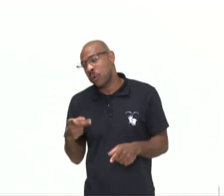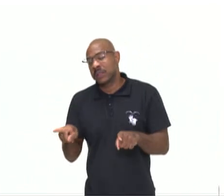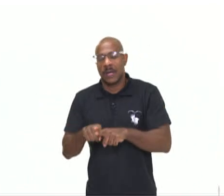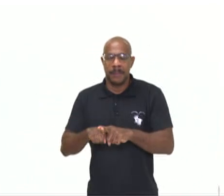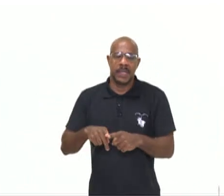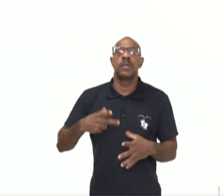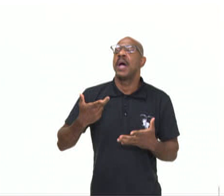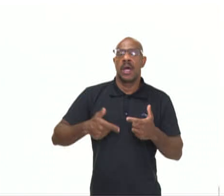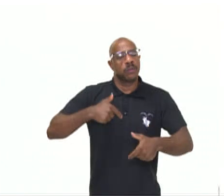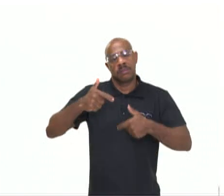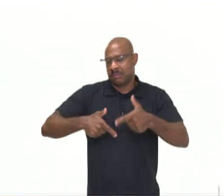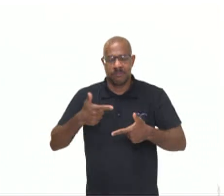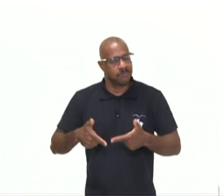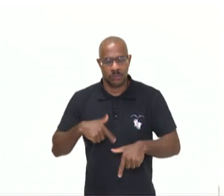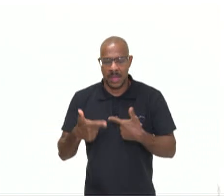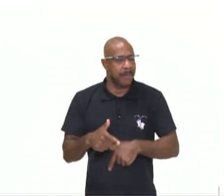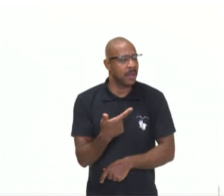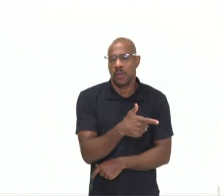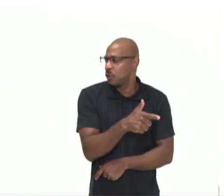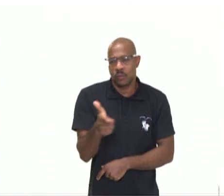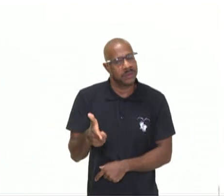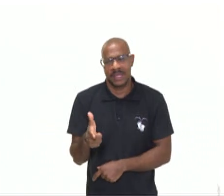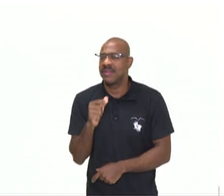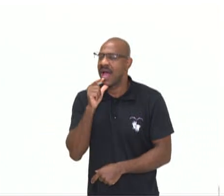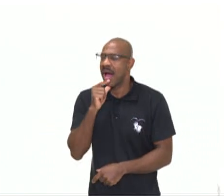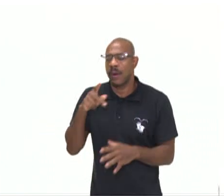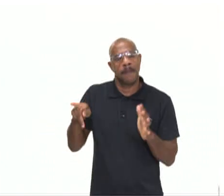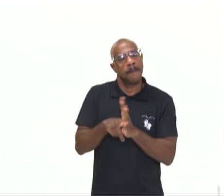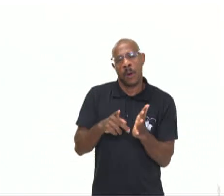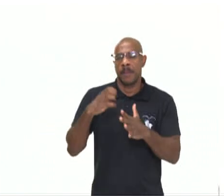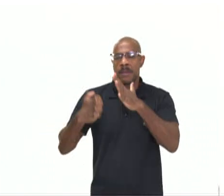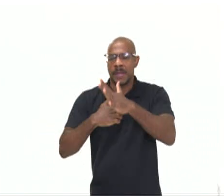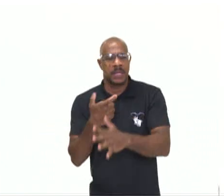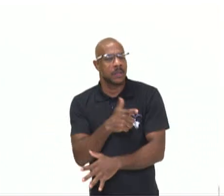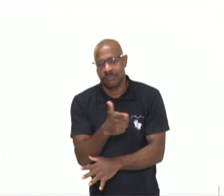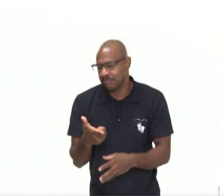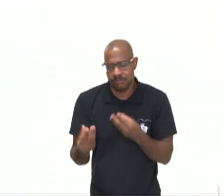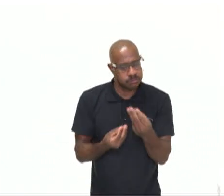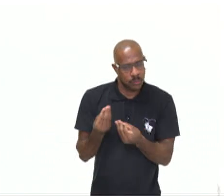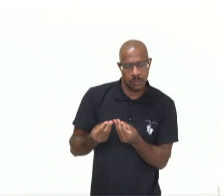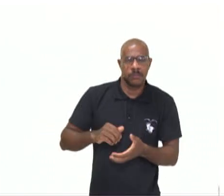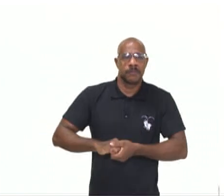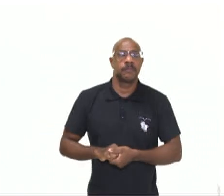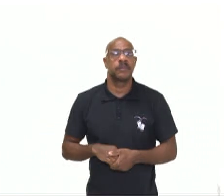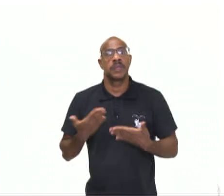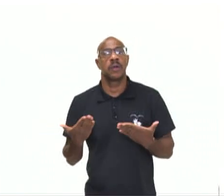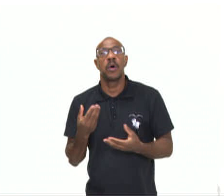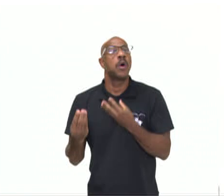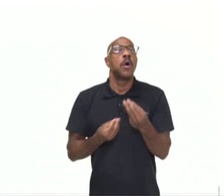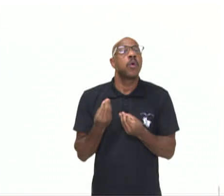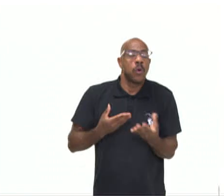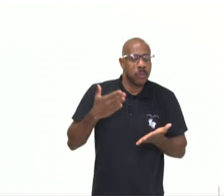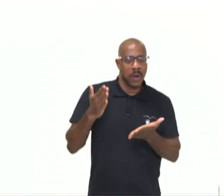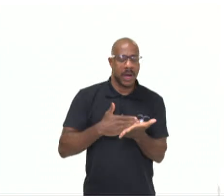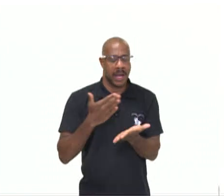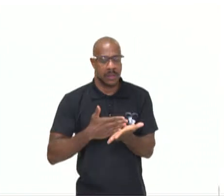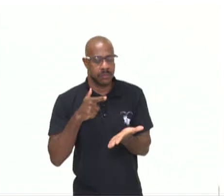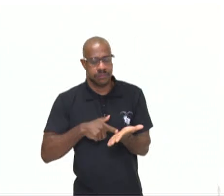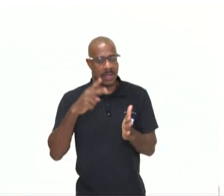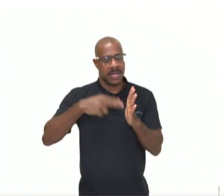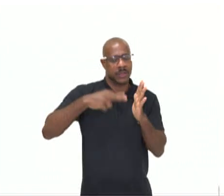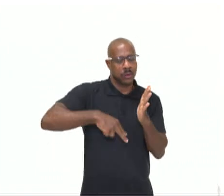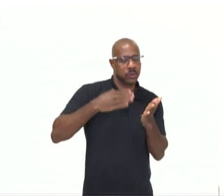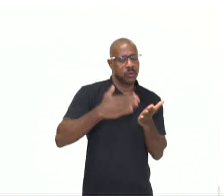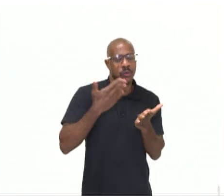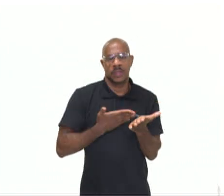básico exploração indevida recursos naturais de que forma o de que formas a Literatura Infantil ajuda a aproximar